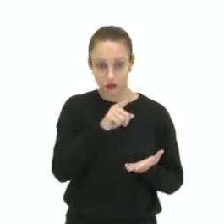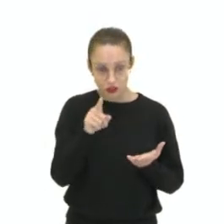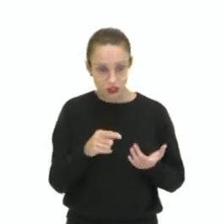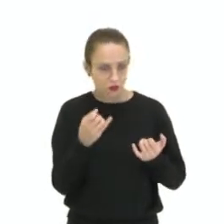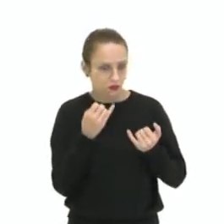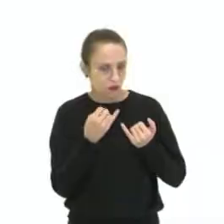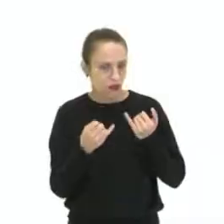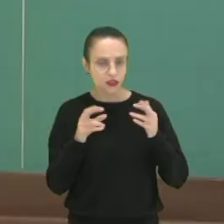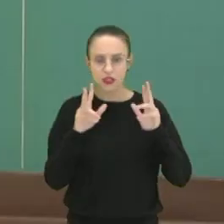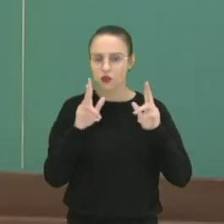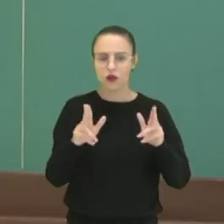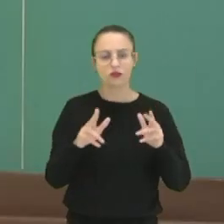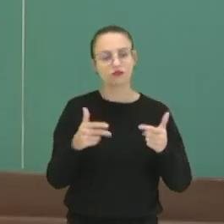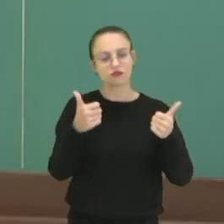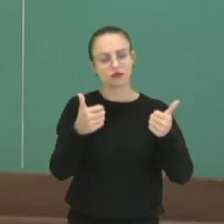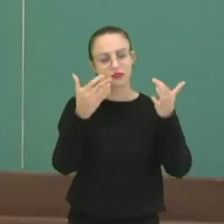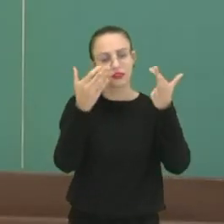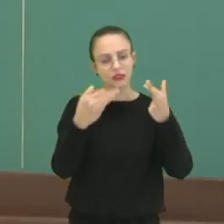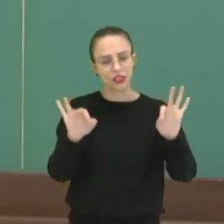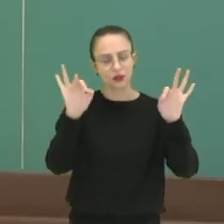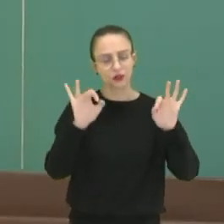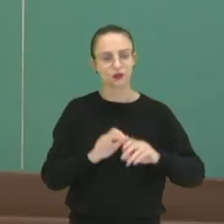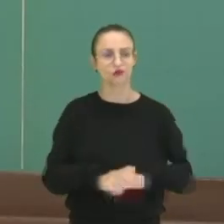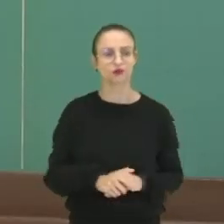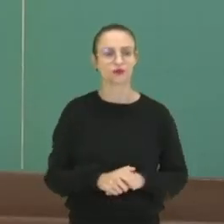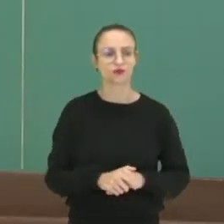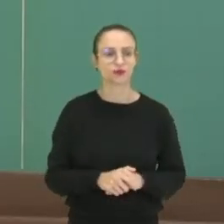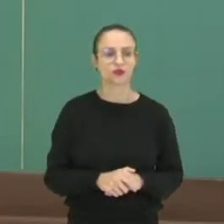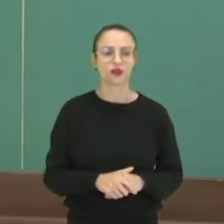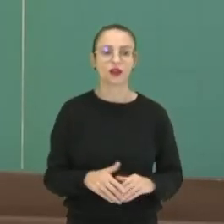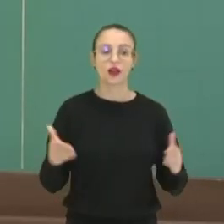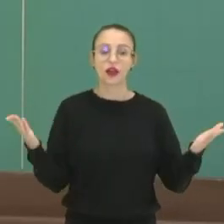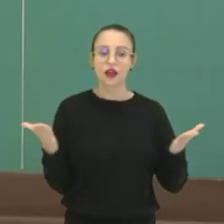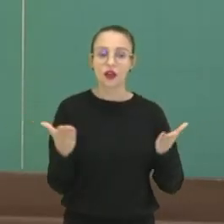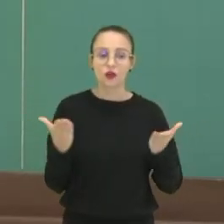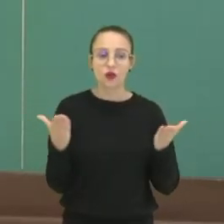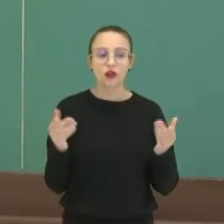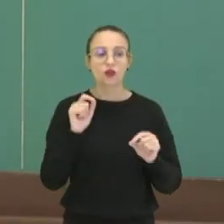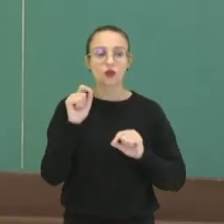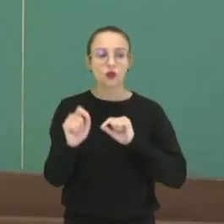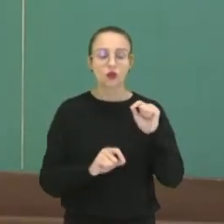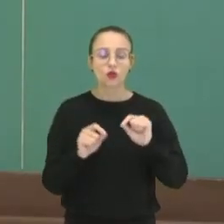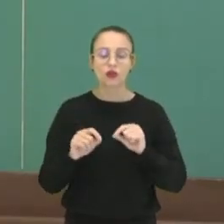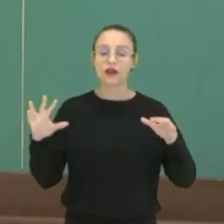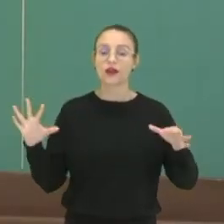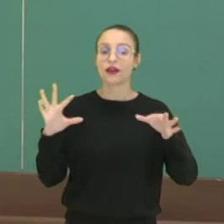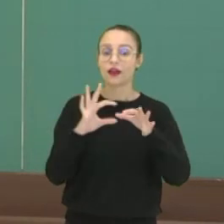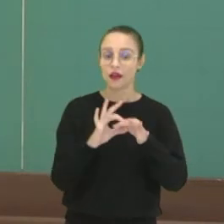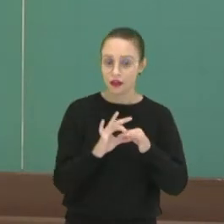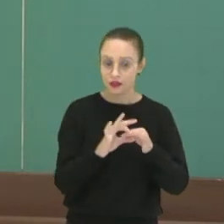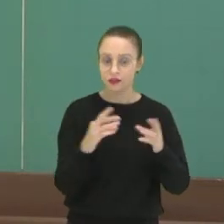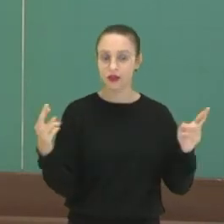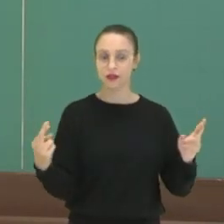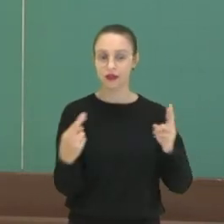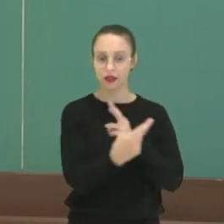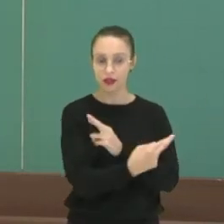ficou deste modo, também está correto. E aí agora a gente vai estabelecer essa relação entre o homem e o clima,